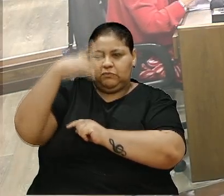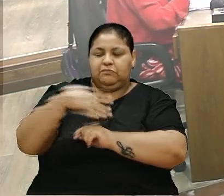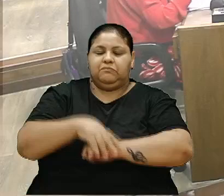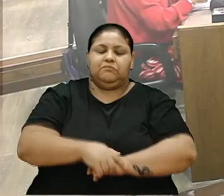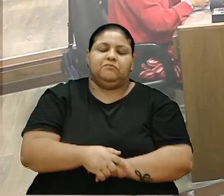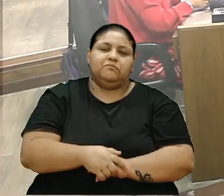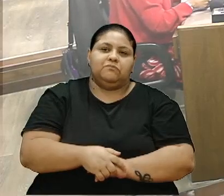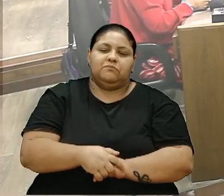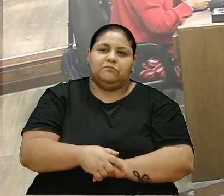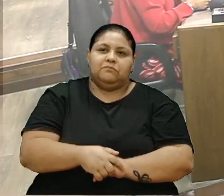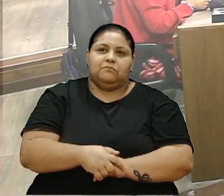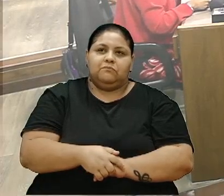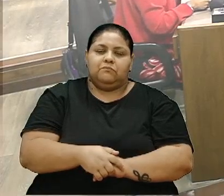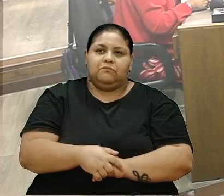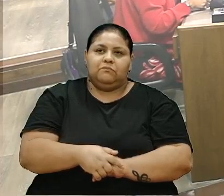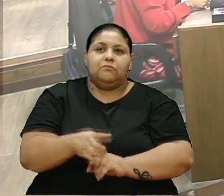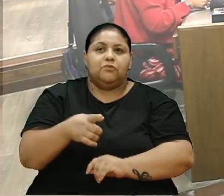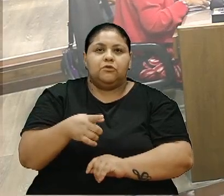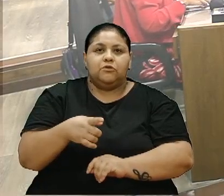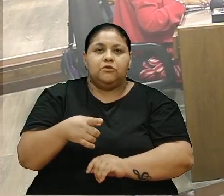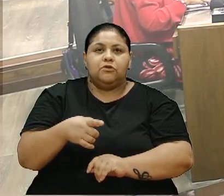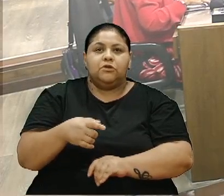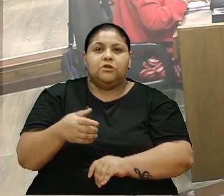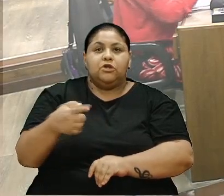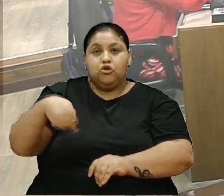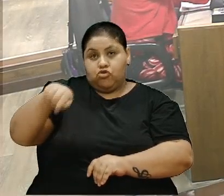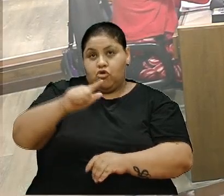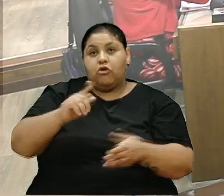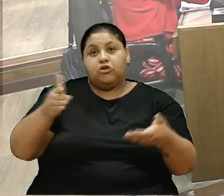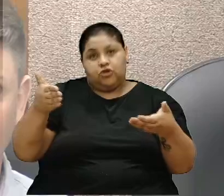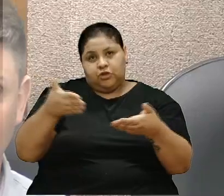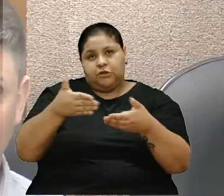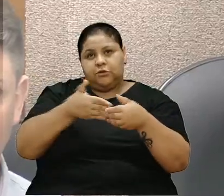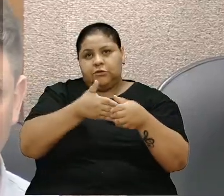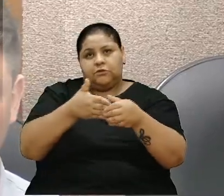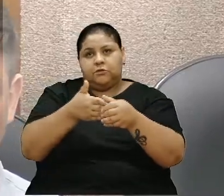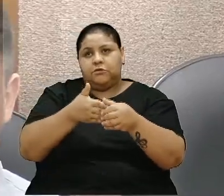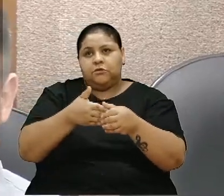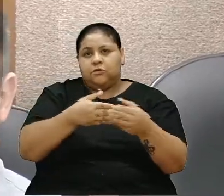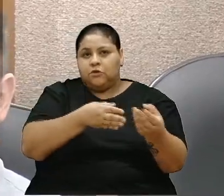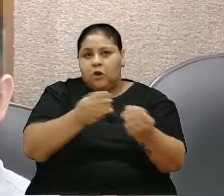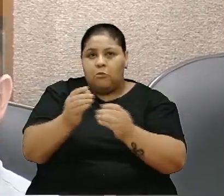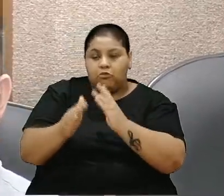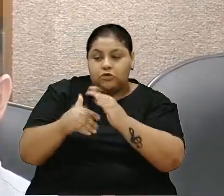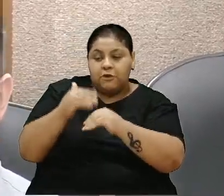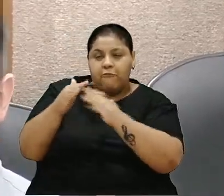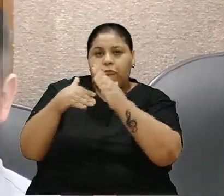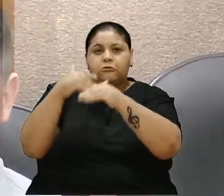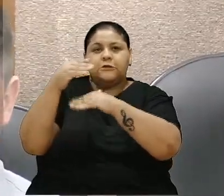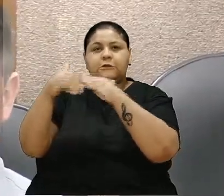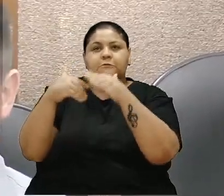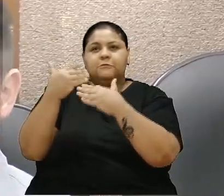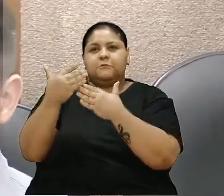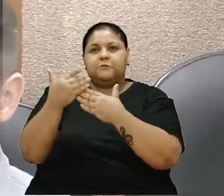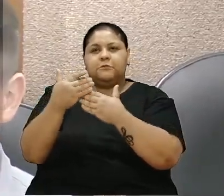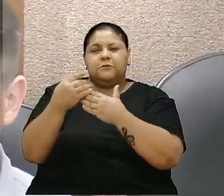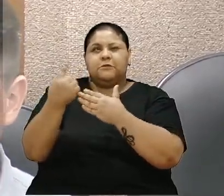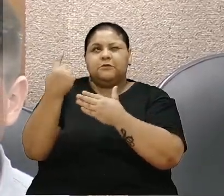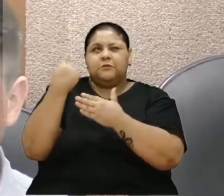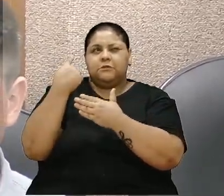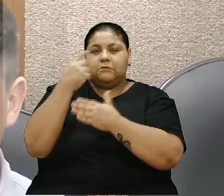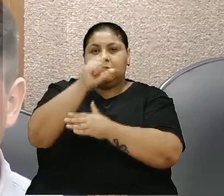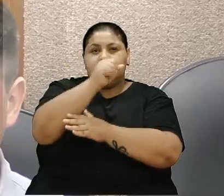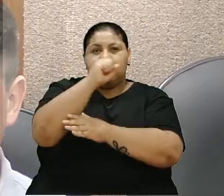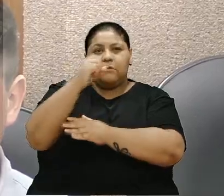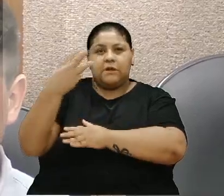o nosso tempo, né, a gente já acompanhou muita evolução. Lá em